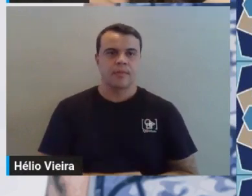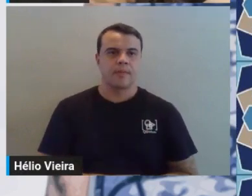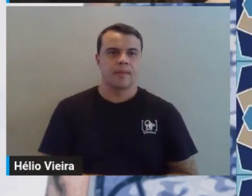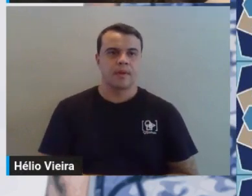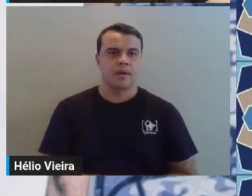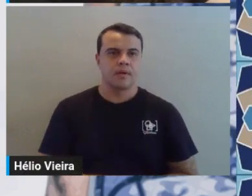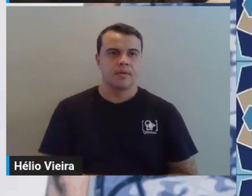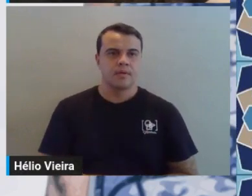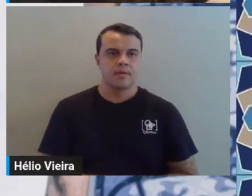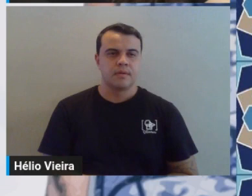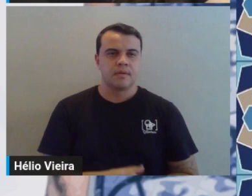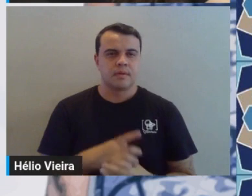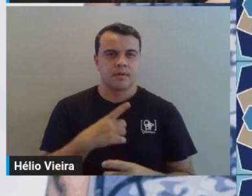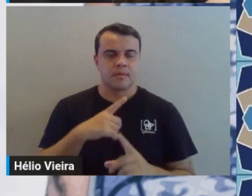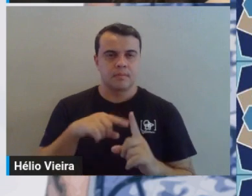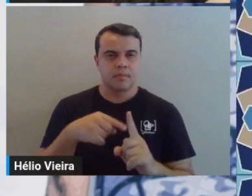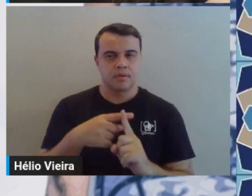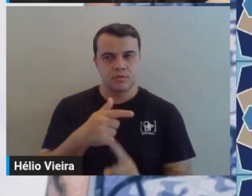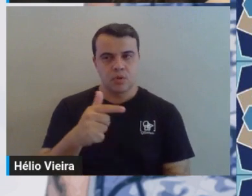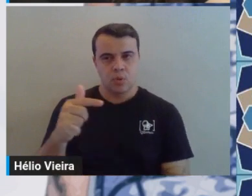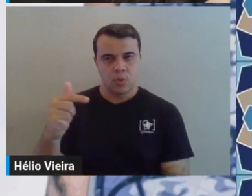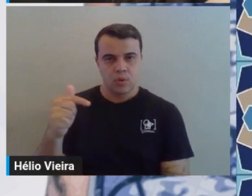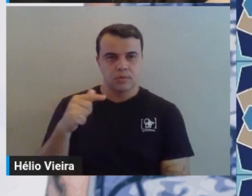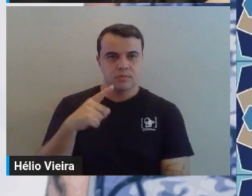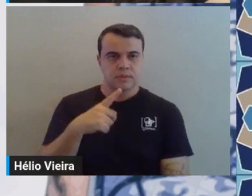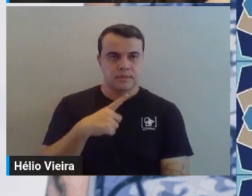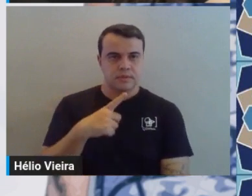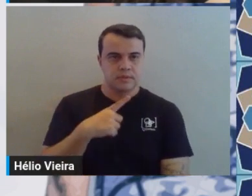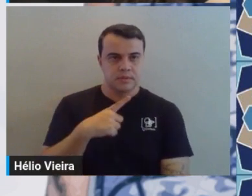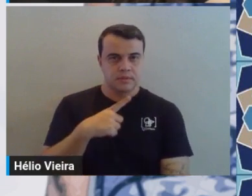museu tem mais outras tantas.